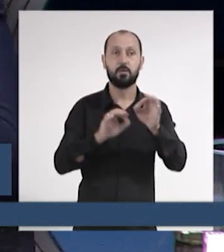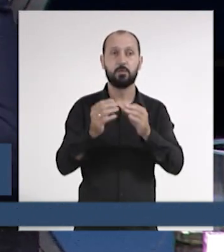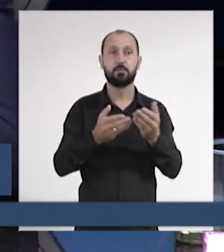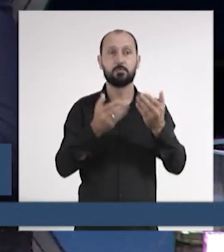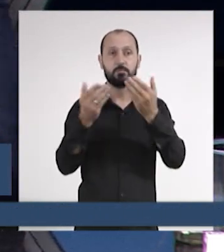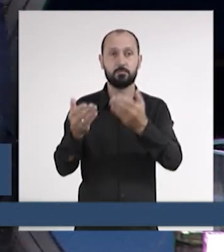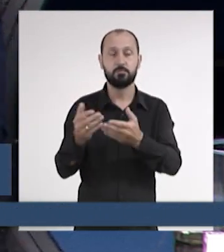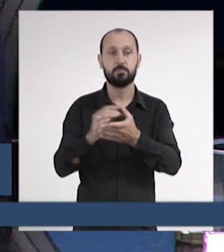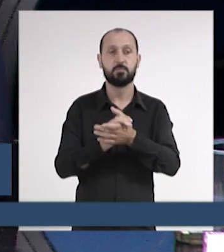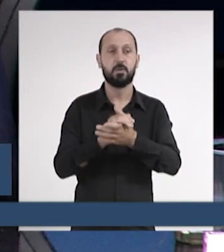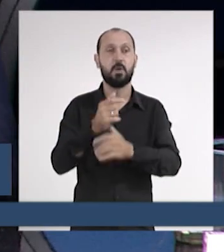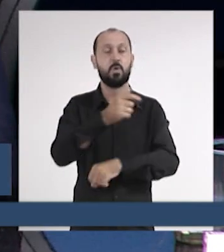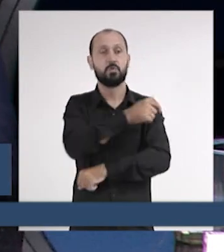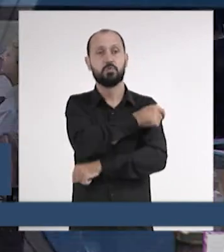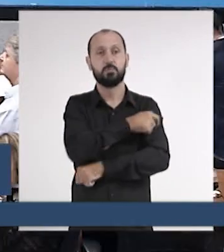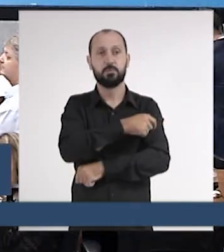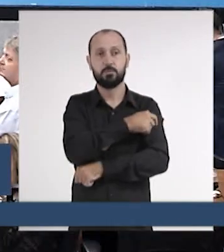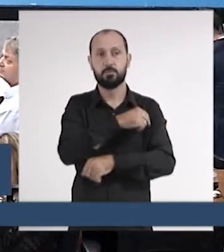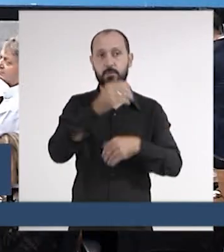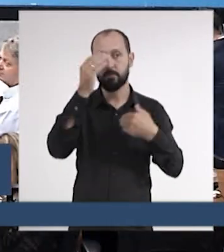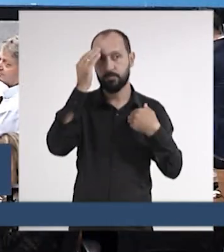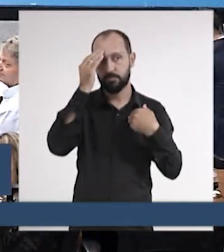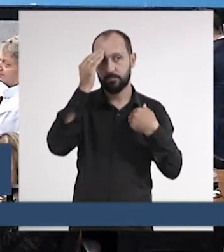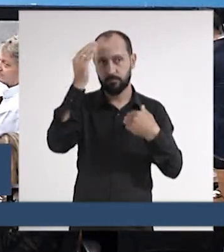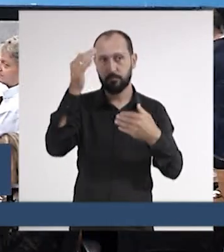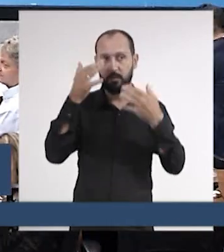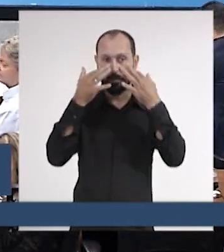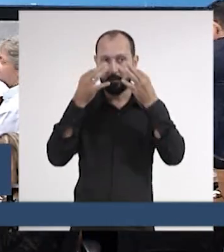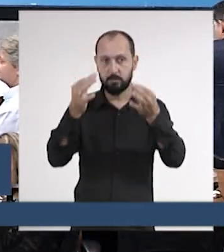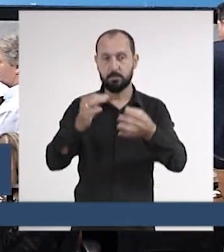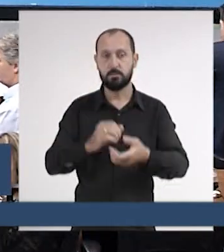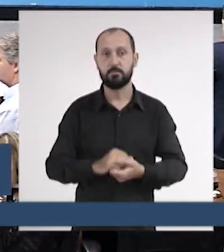senhor superintendente. Muito obrigado pela atenção.